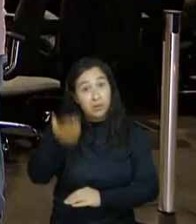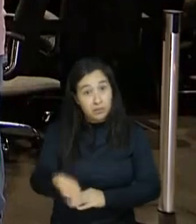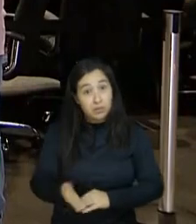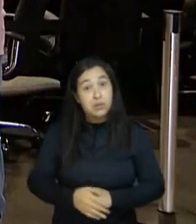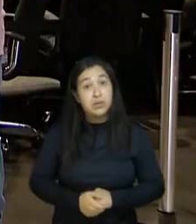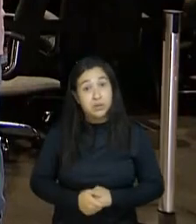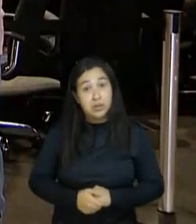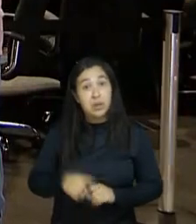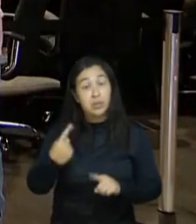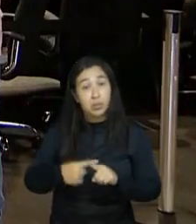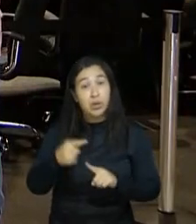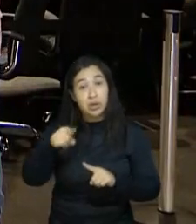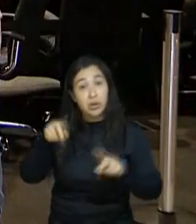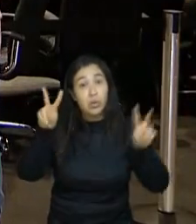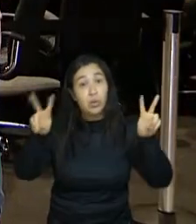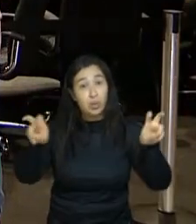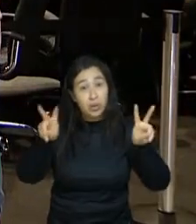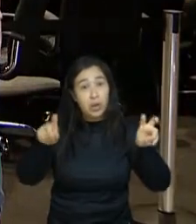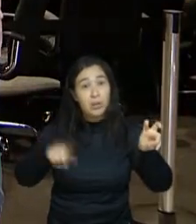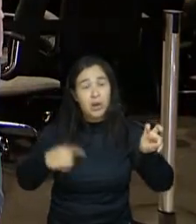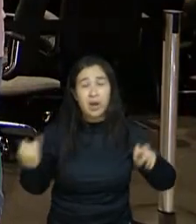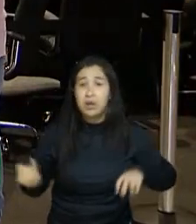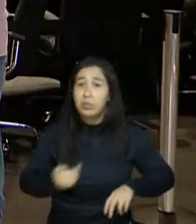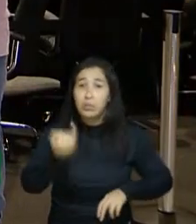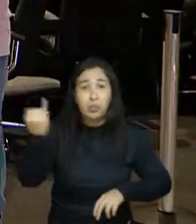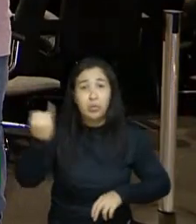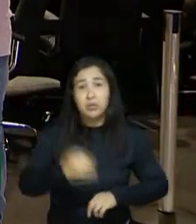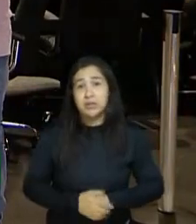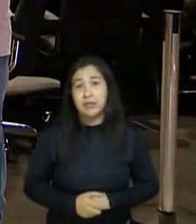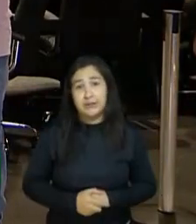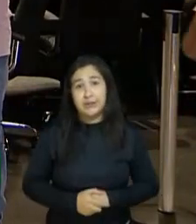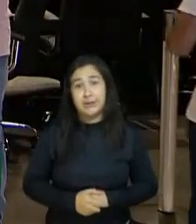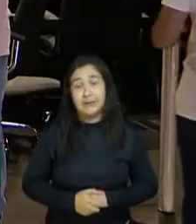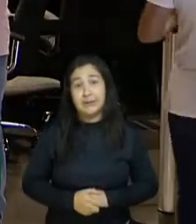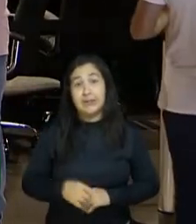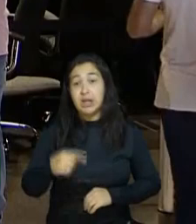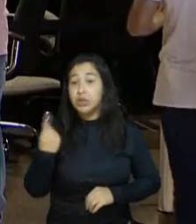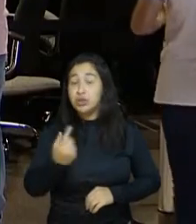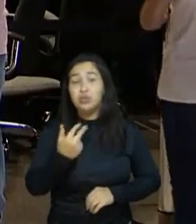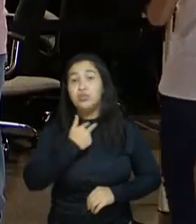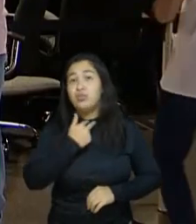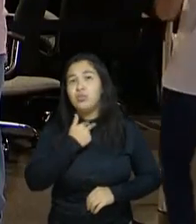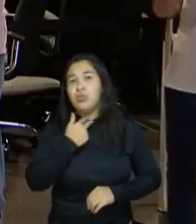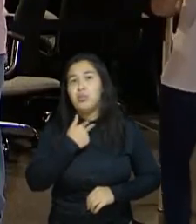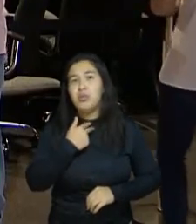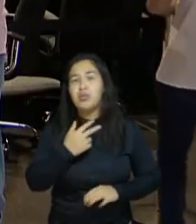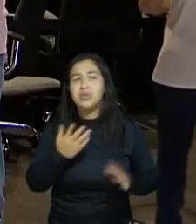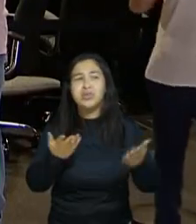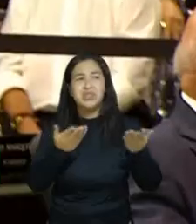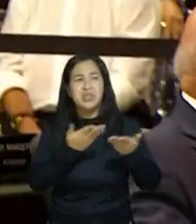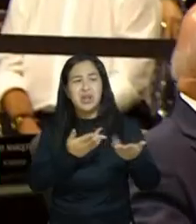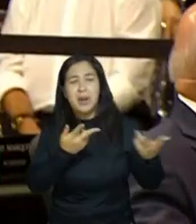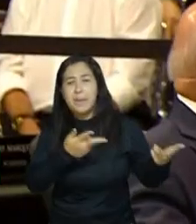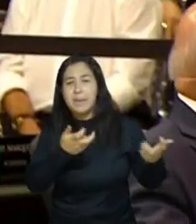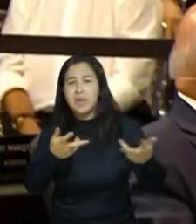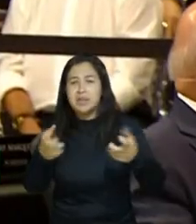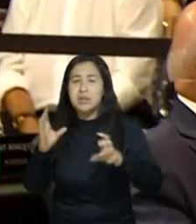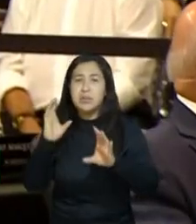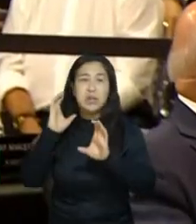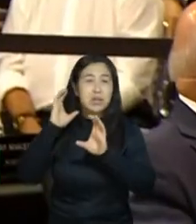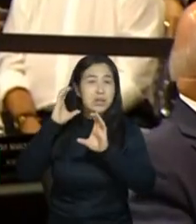por essa fala. É fundamental a sua fala na perspectiva que a gente não pode negar as modelagens, a ciência